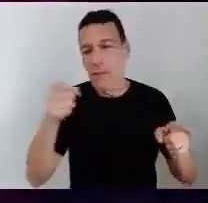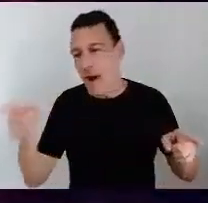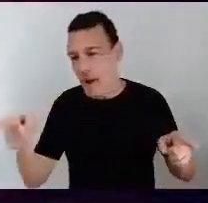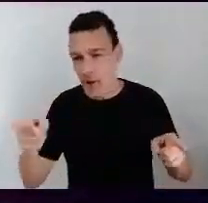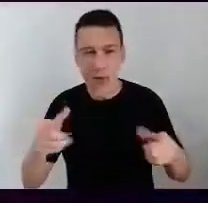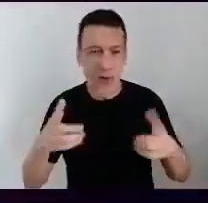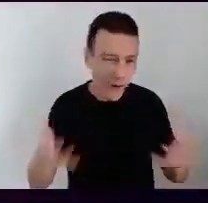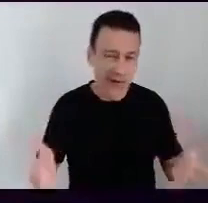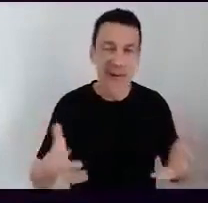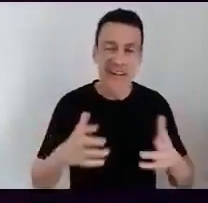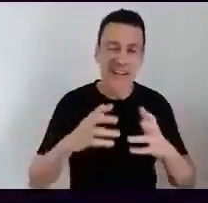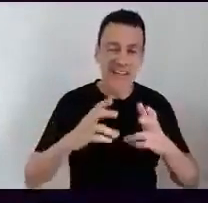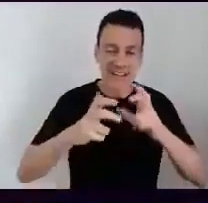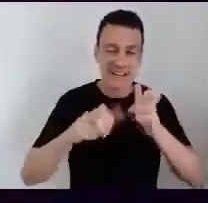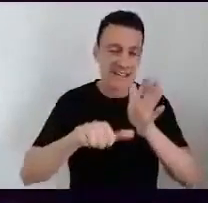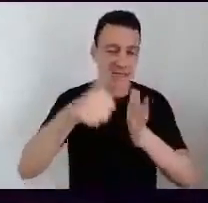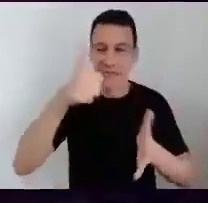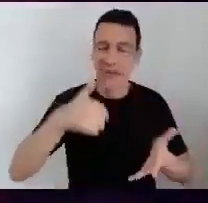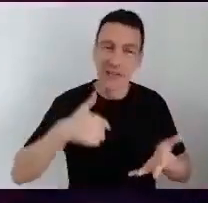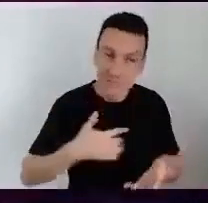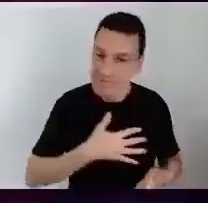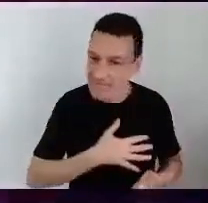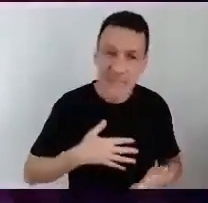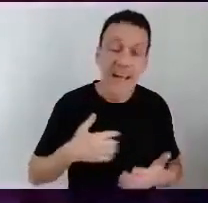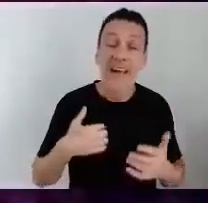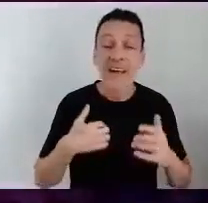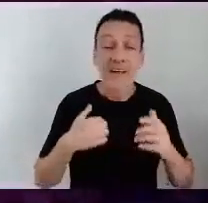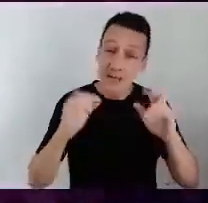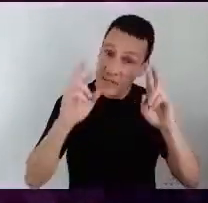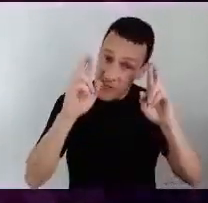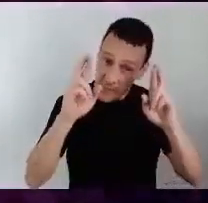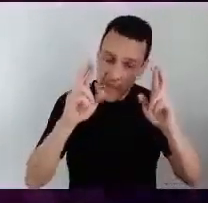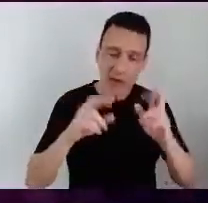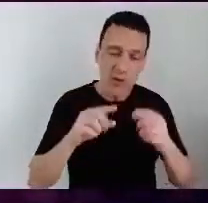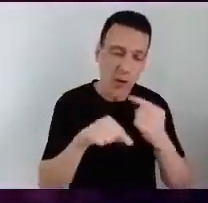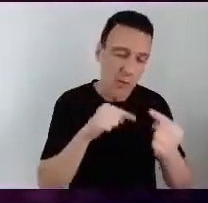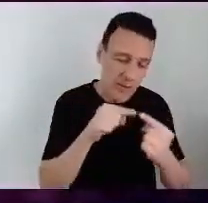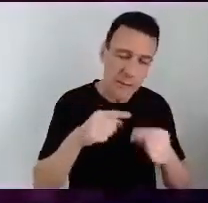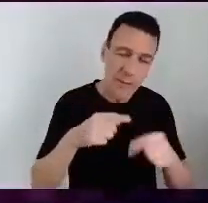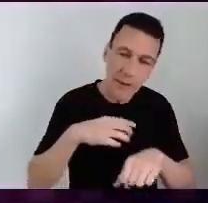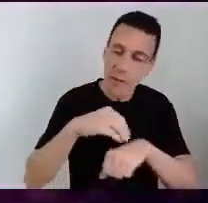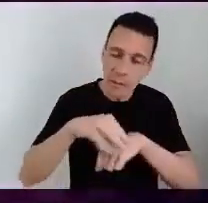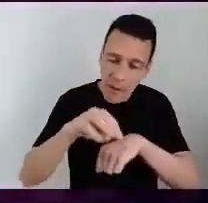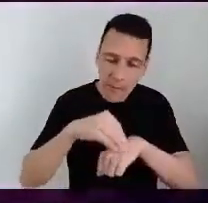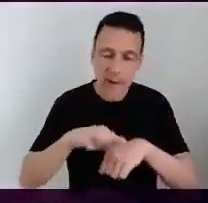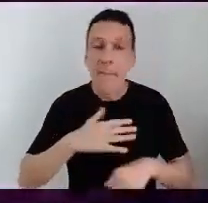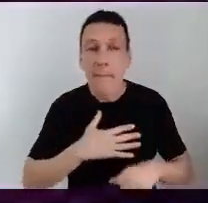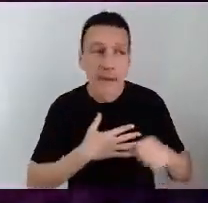legal. Obrigada, pessoal. Espero que eu tenha conseguido atingir meu objetivo, que era passar um pouco do que eu venho aprendendo nesse mundo de métricas.